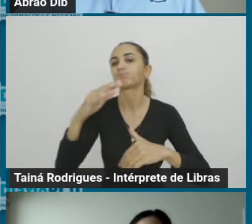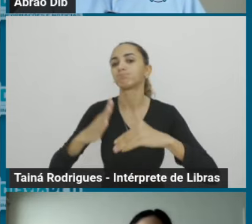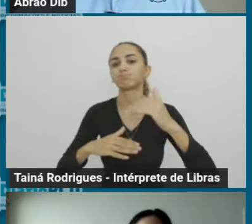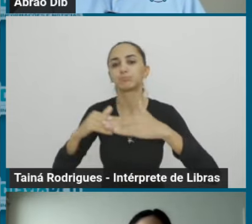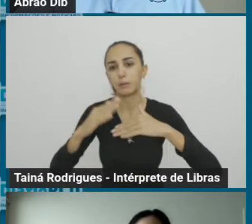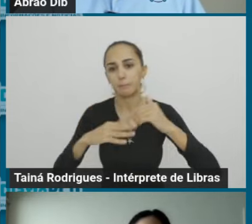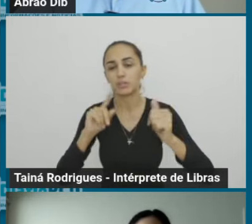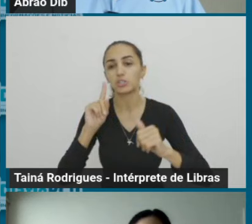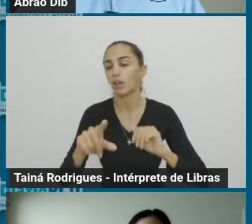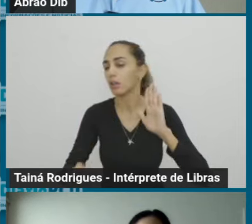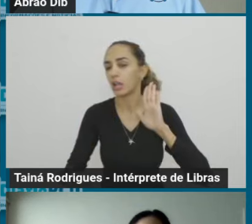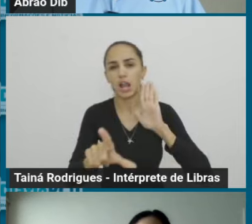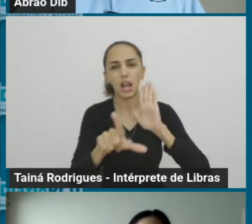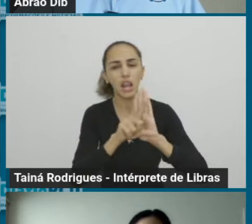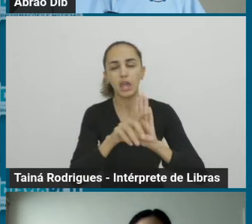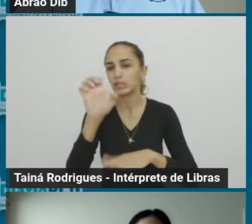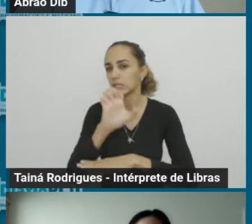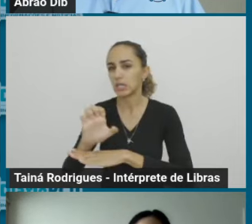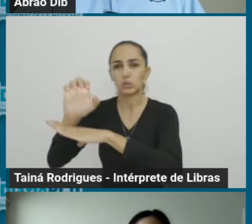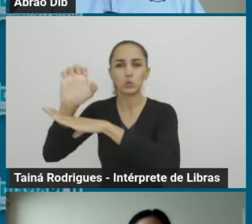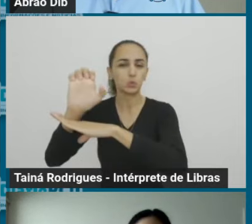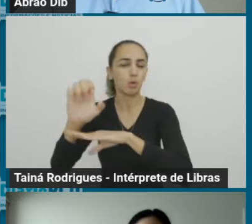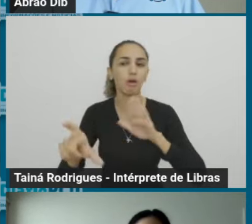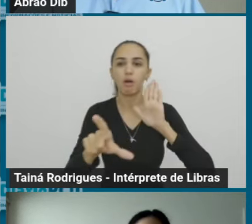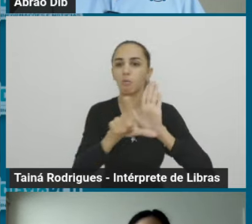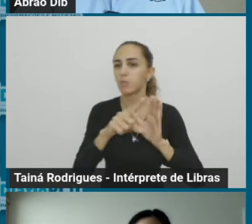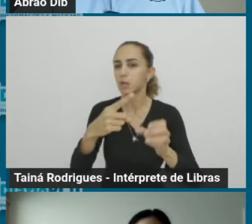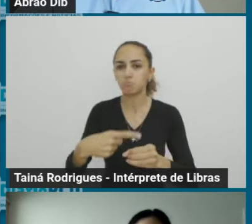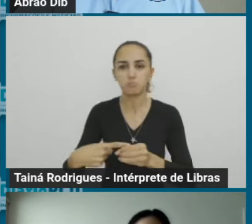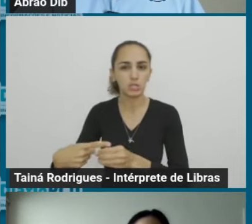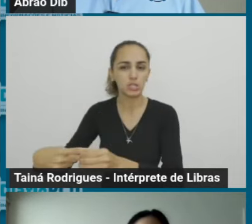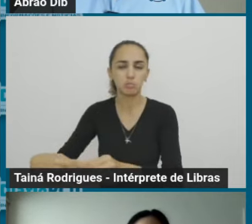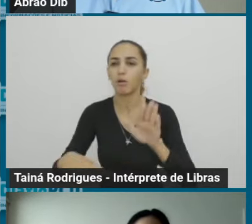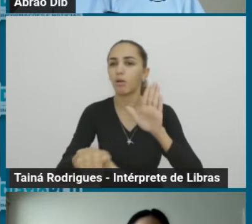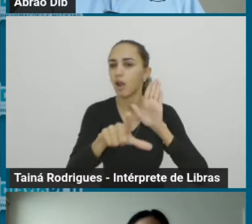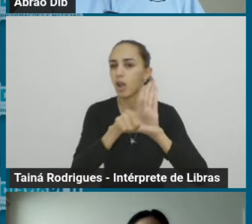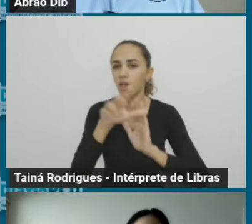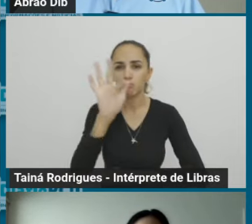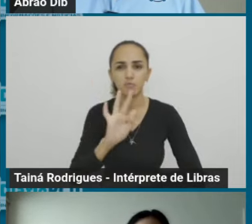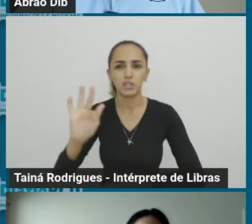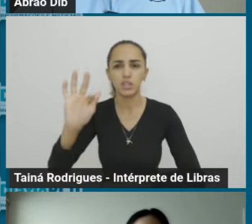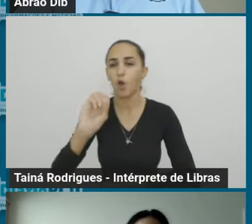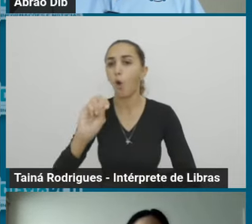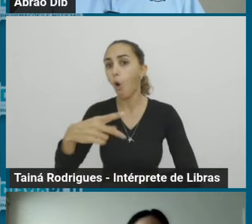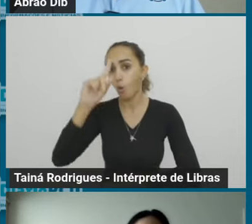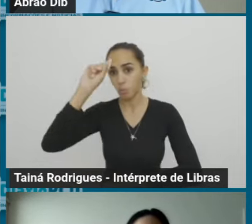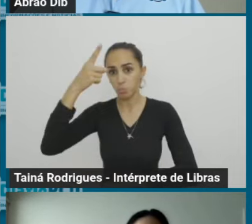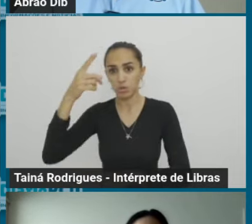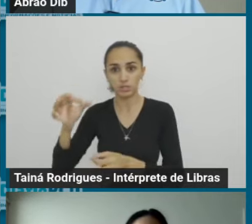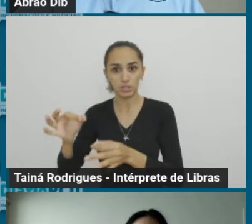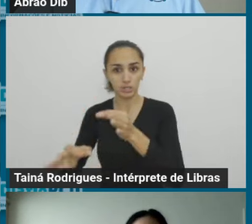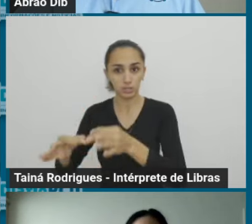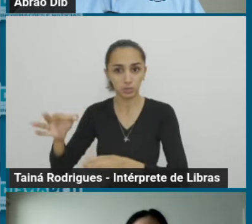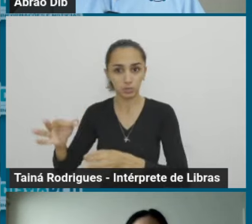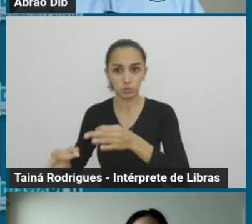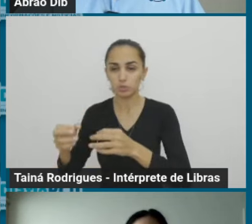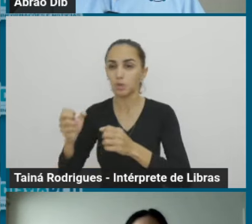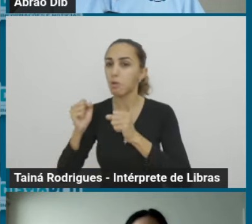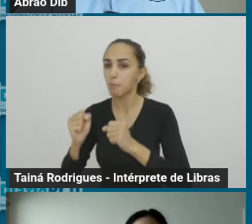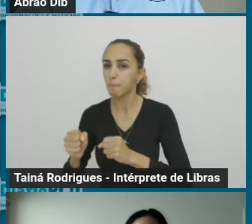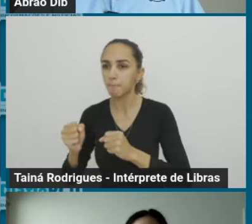nenhuma lei estadual, nenhuma lei municipal, nenhuma lei federal, nem mesmo uma decisão judicial pode vir